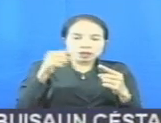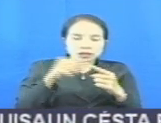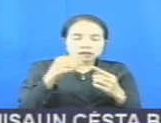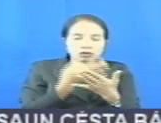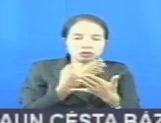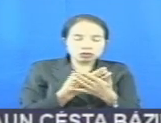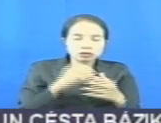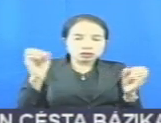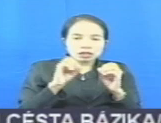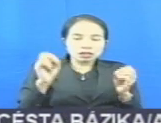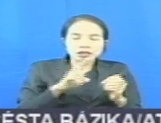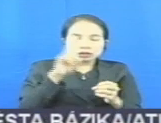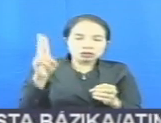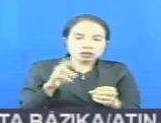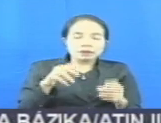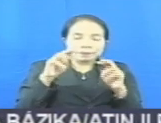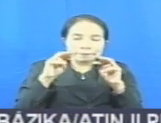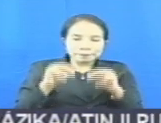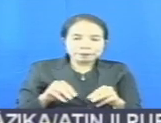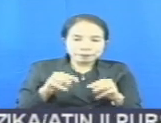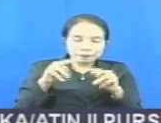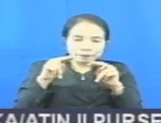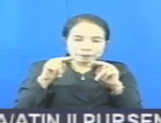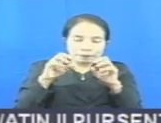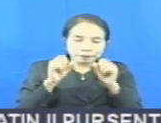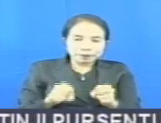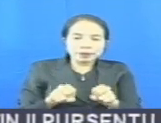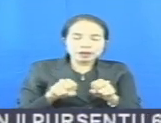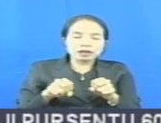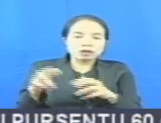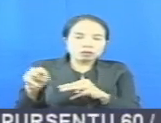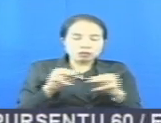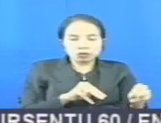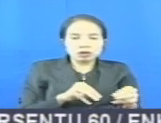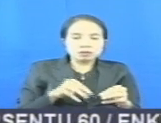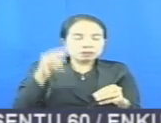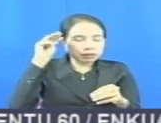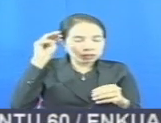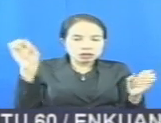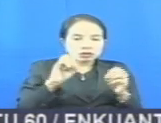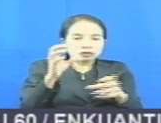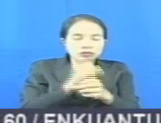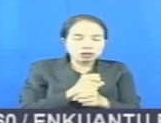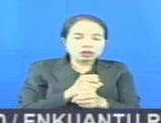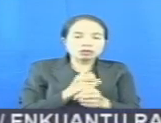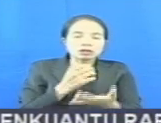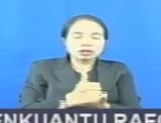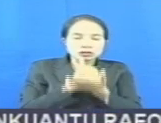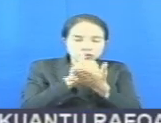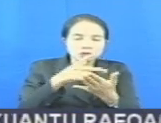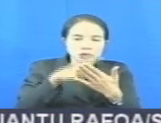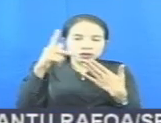ministério lá executa, bele muda ba programa Seluk e a ministério Nerasik, lá os Fote, Rodi sustenta fali programa